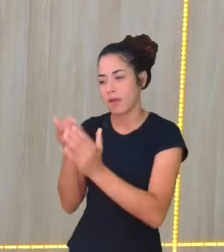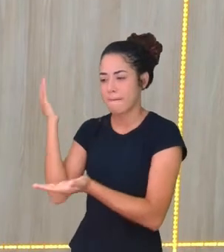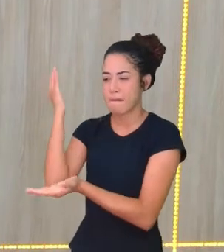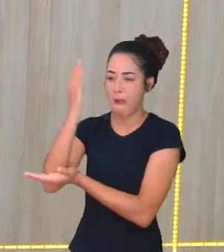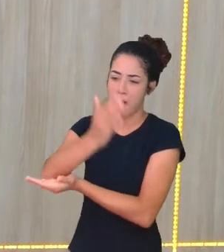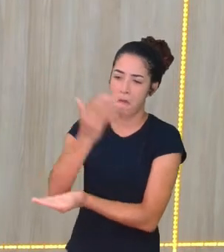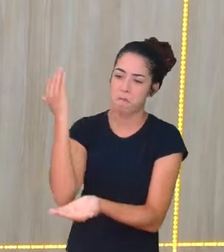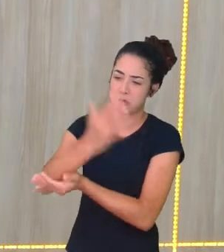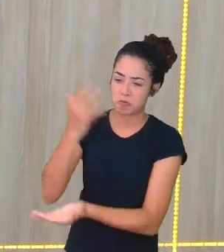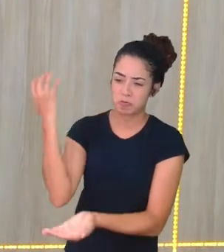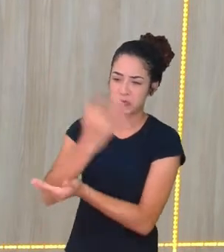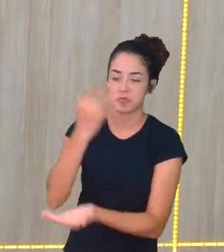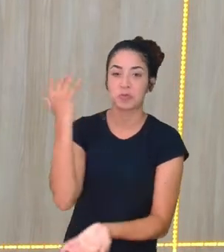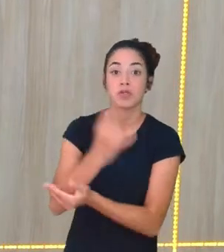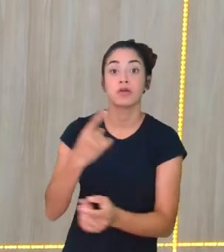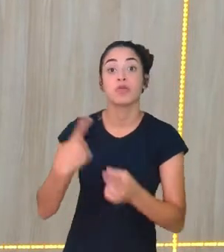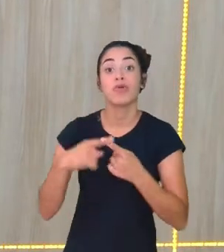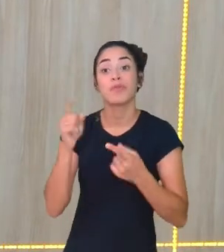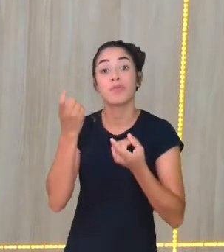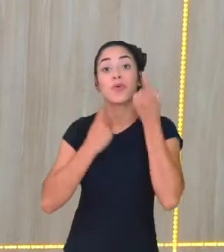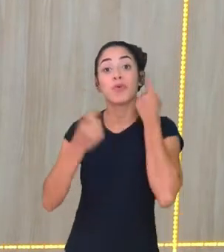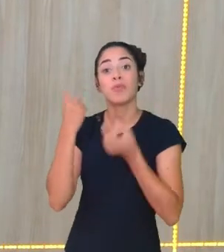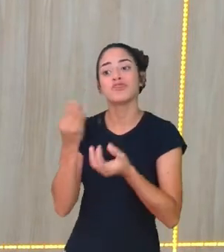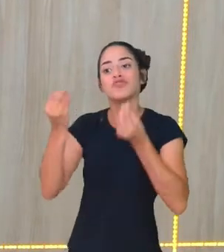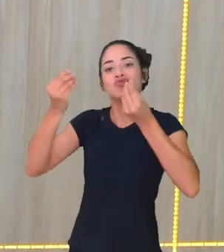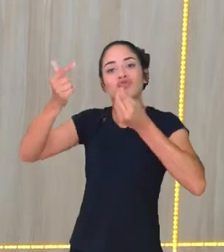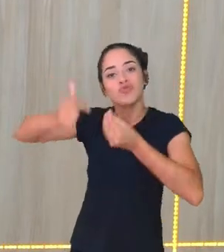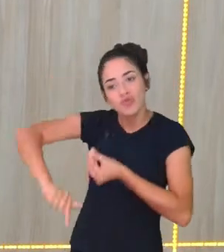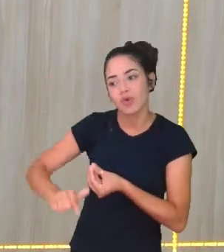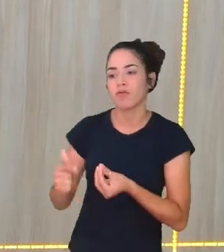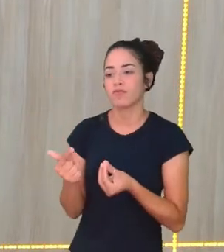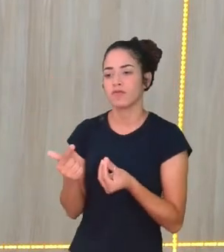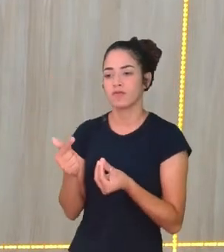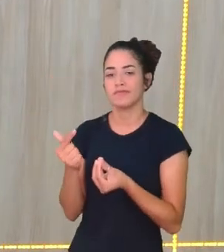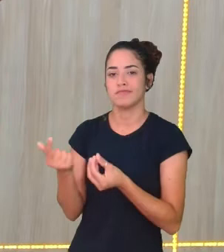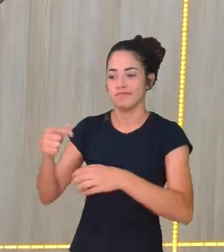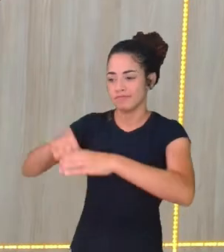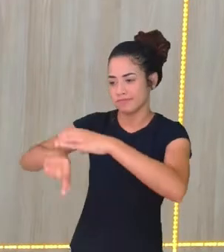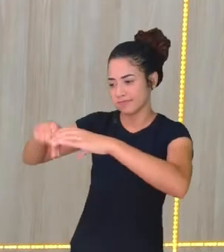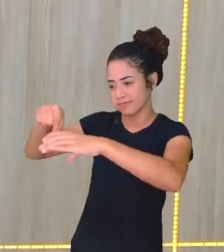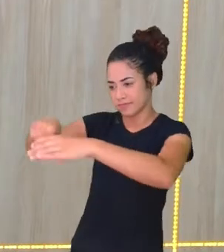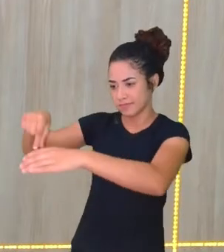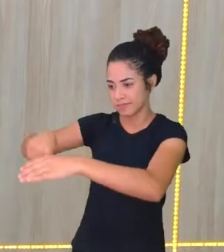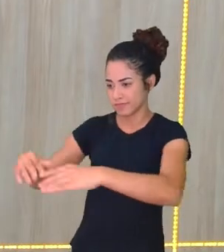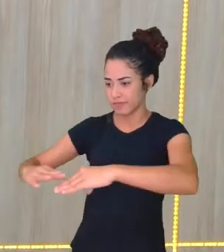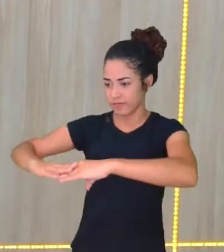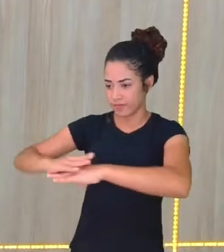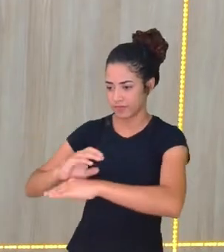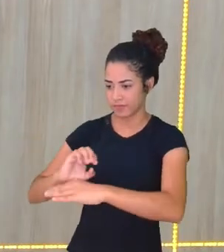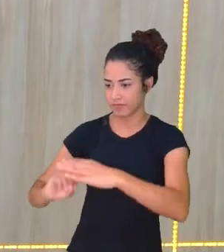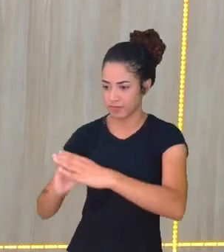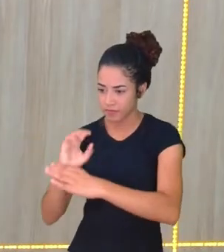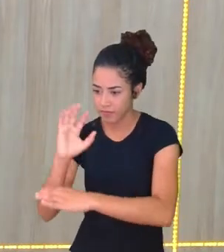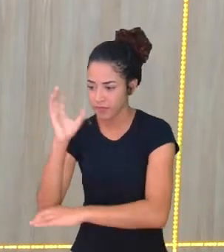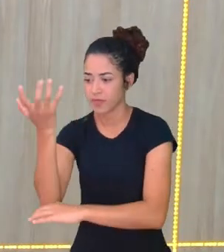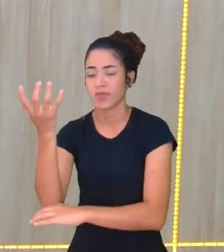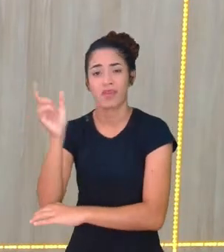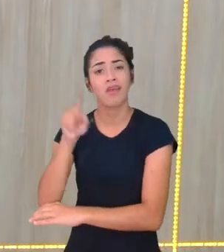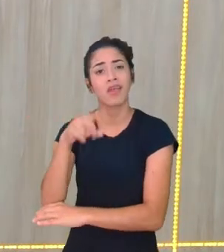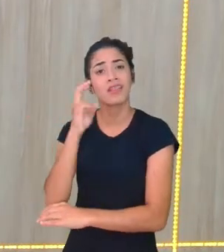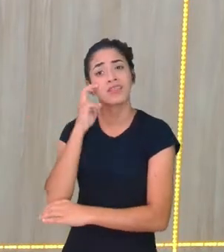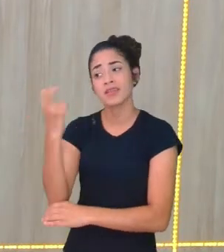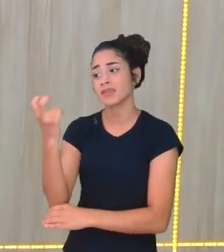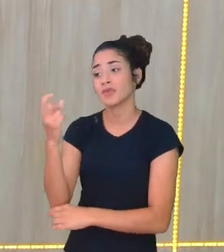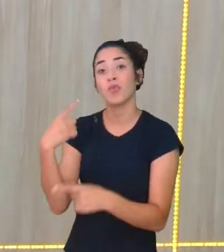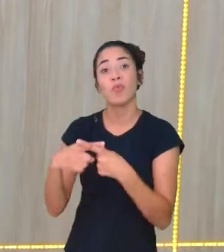preocupação em repor que é uma coisa até é inteligente né É você repor aquilo de que você